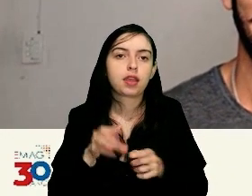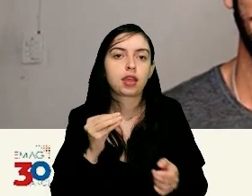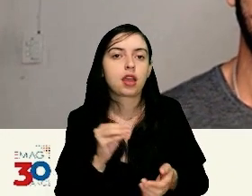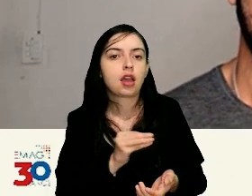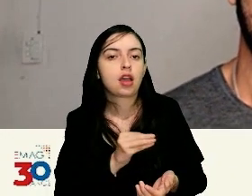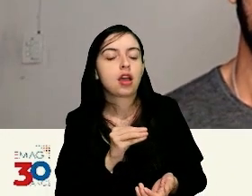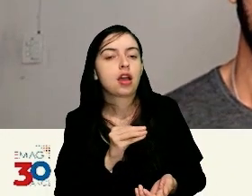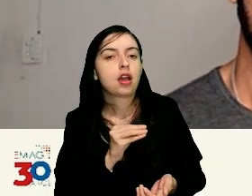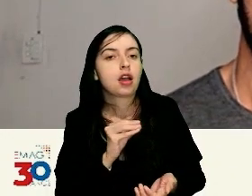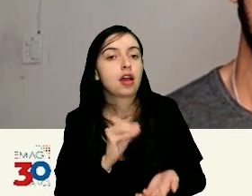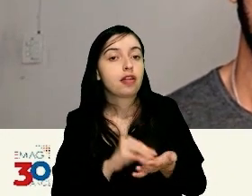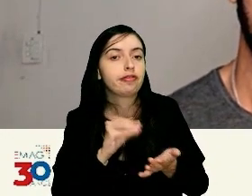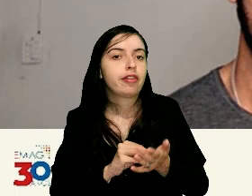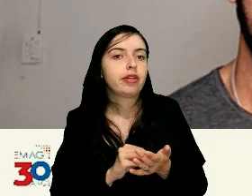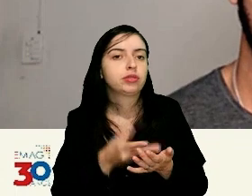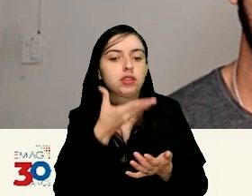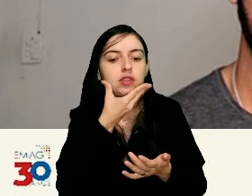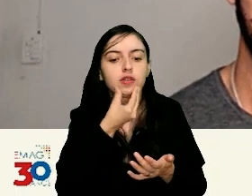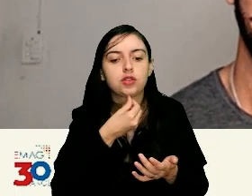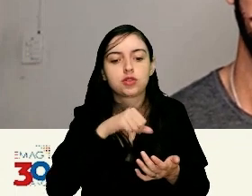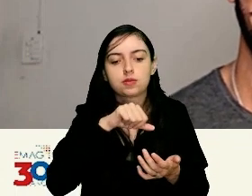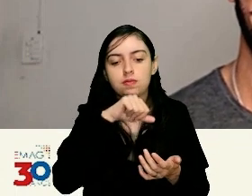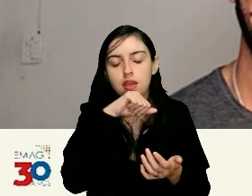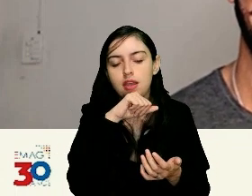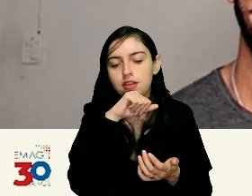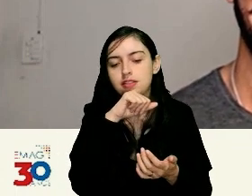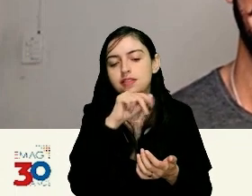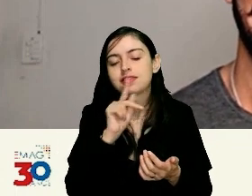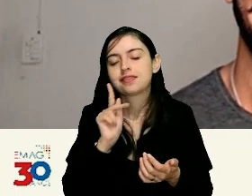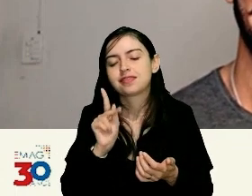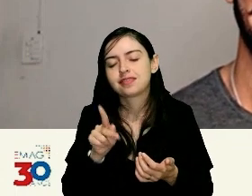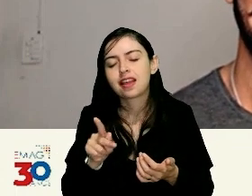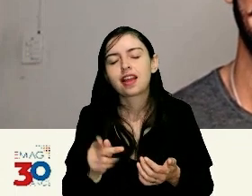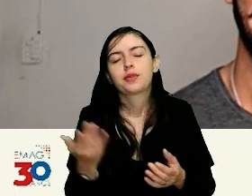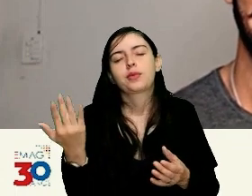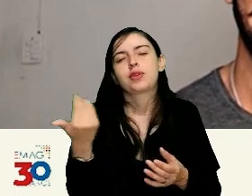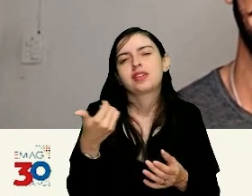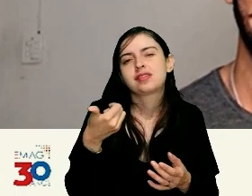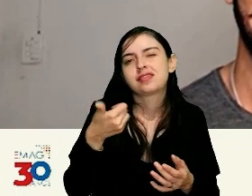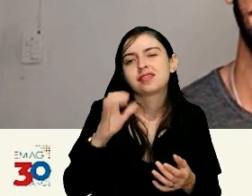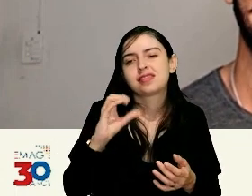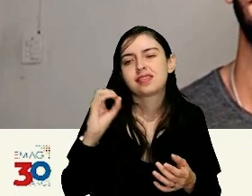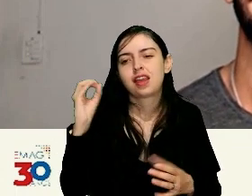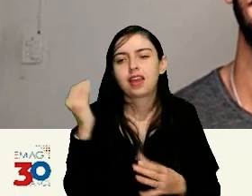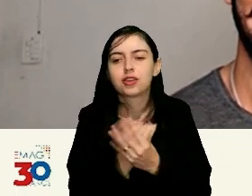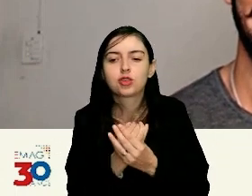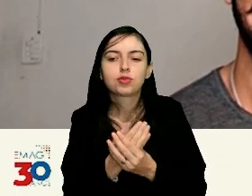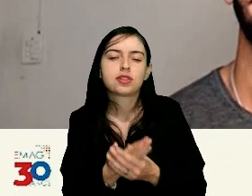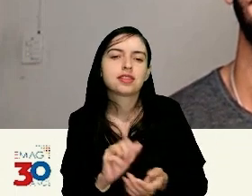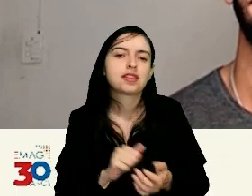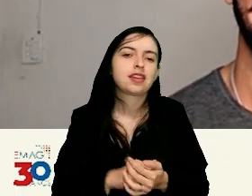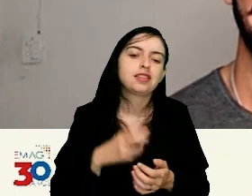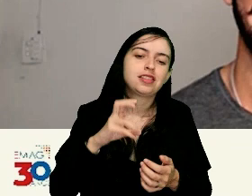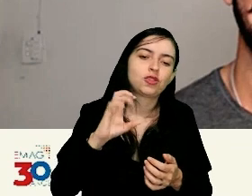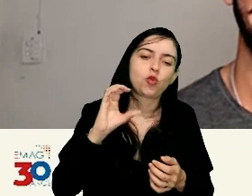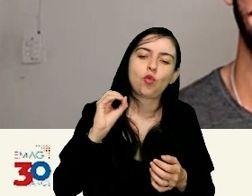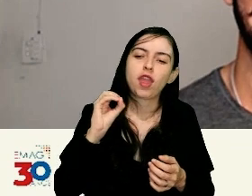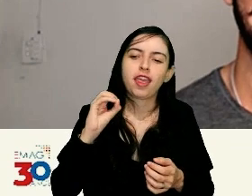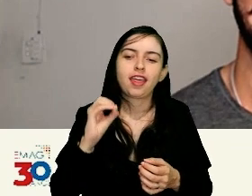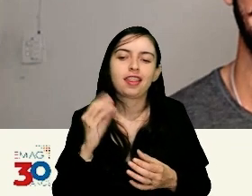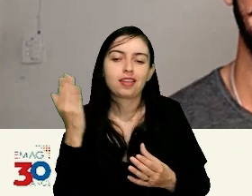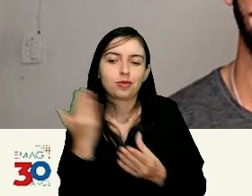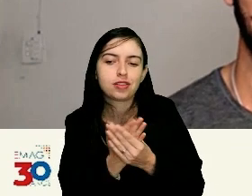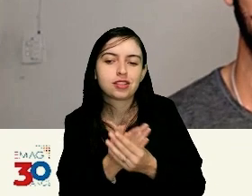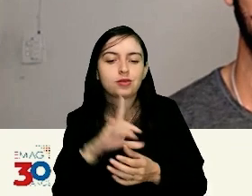vejo 100 processos por dia, 50 processos por dia, e eu olho as certidões. Tenho esse hábito de olhar as certidões. E